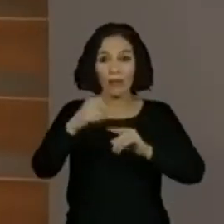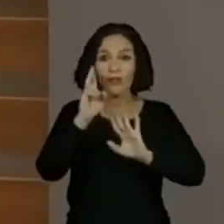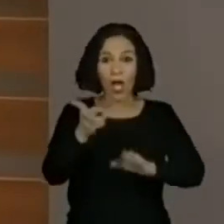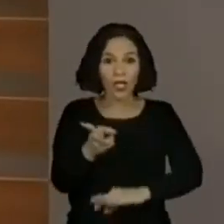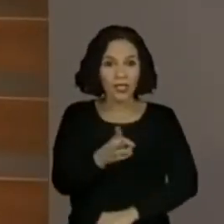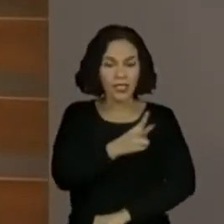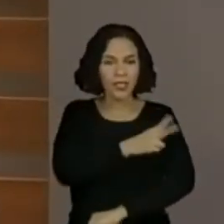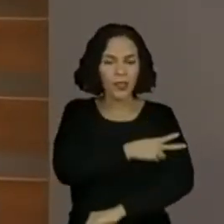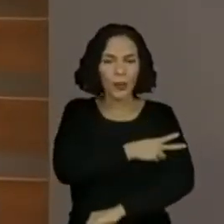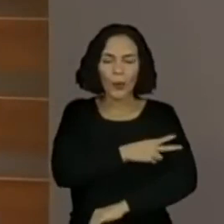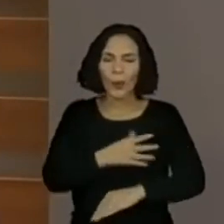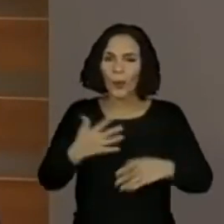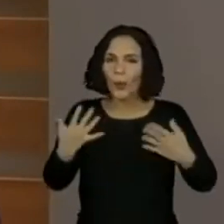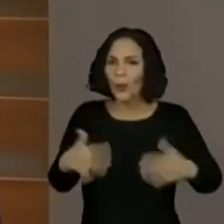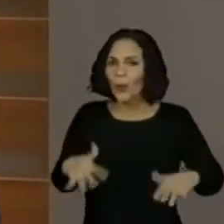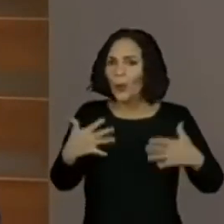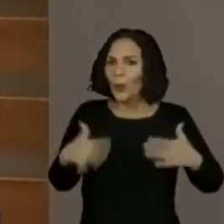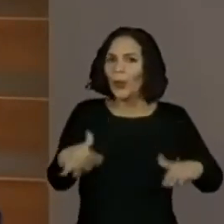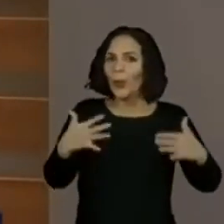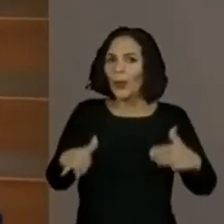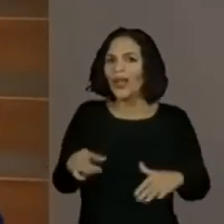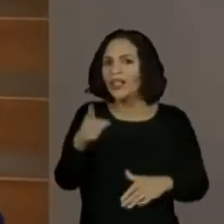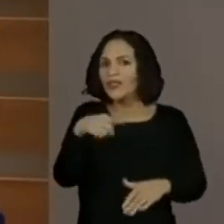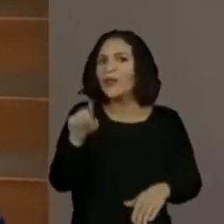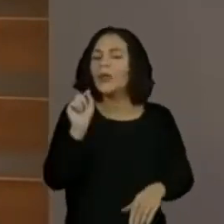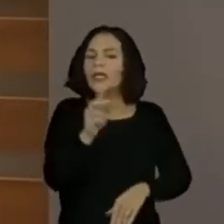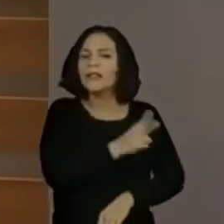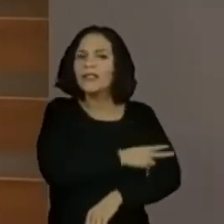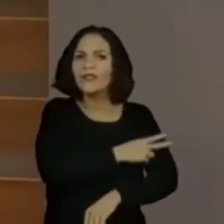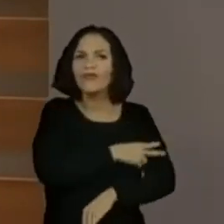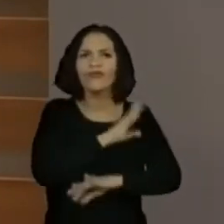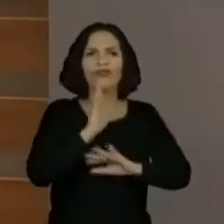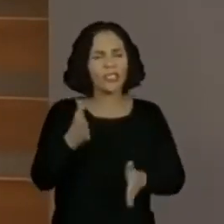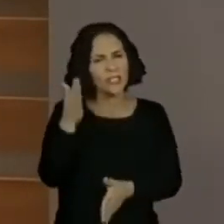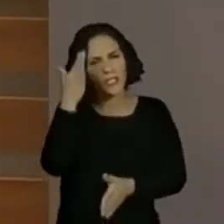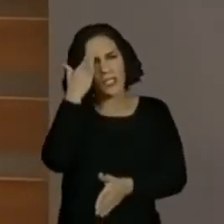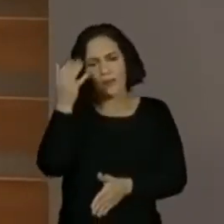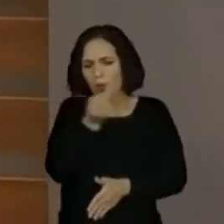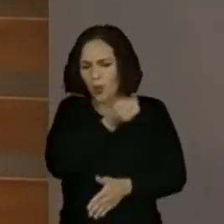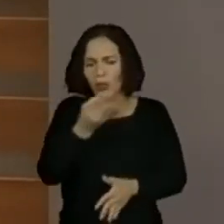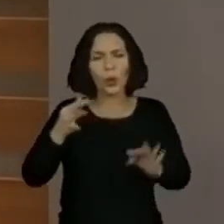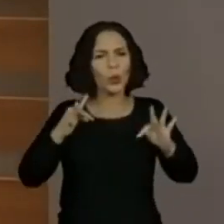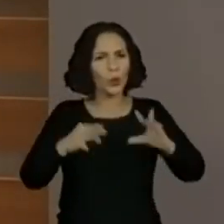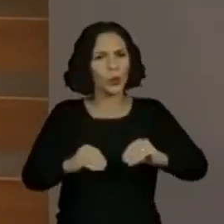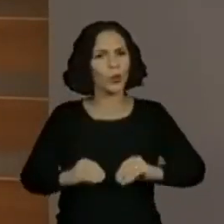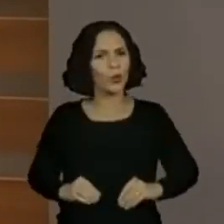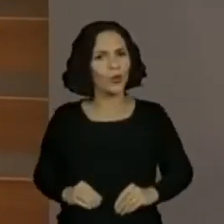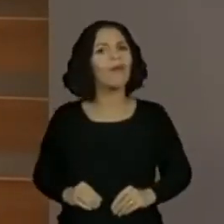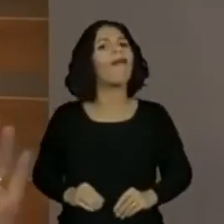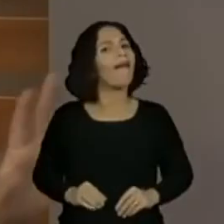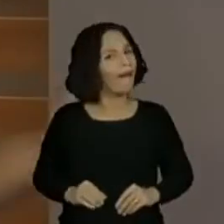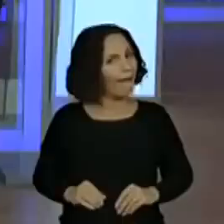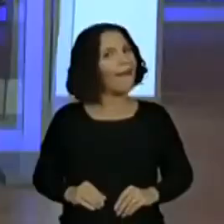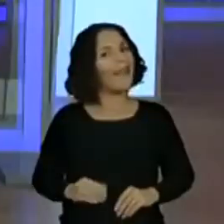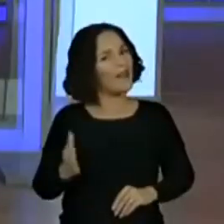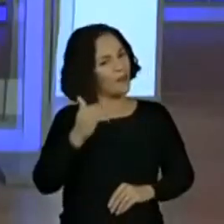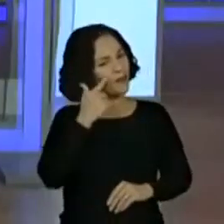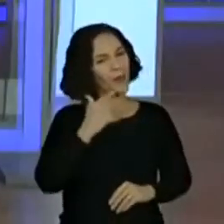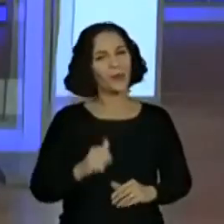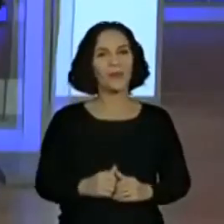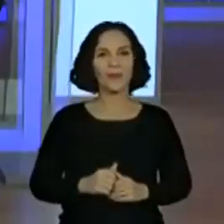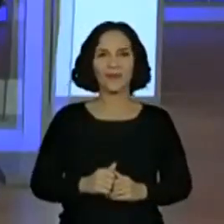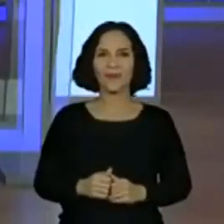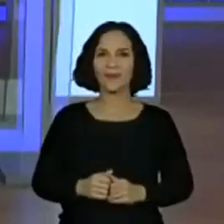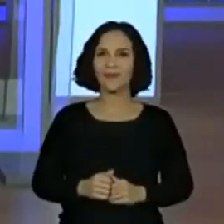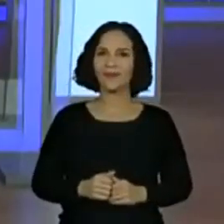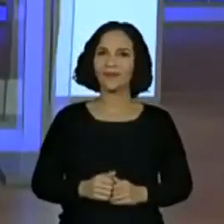segundo ano, eu quero todo mundo chegando no segundo ano, ó, afiadíssimo em contagens, hein? Tá bom? Vamos lá? Vamos lá. Por